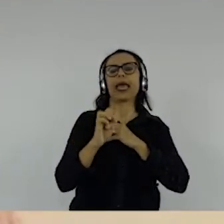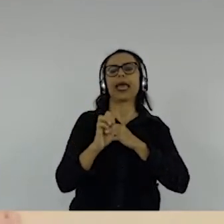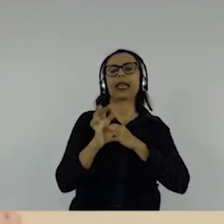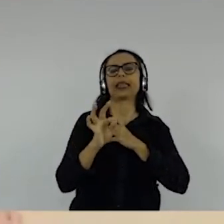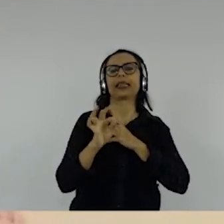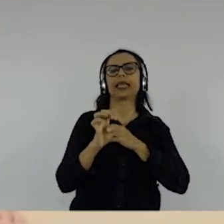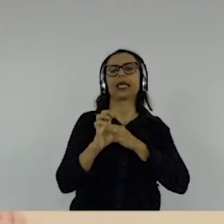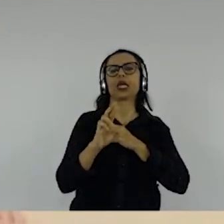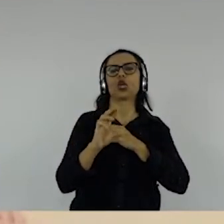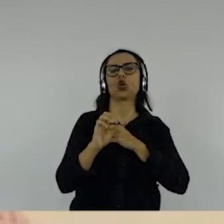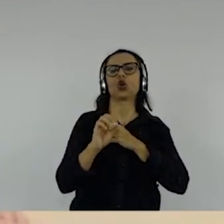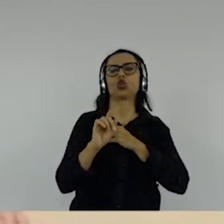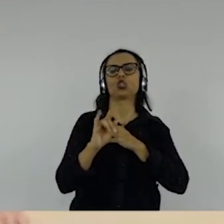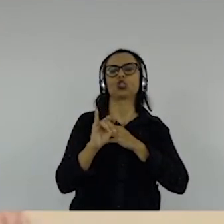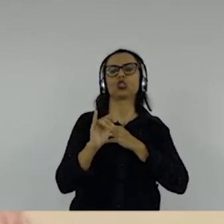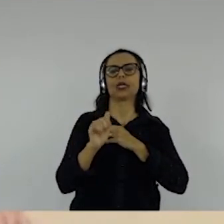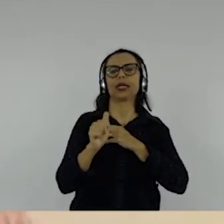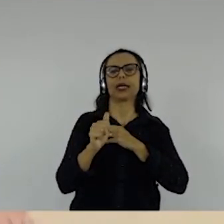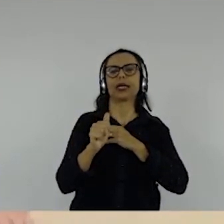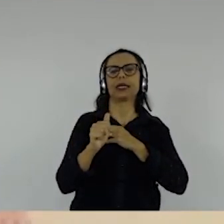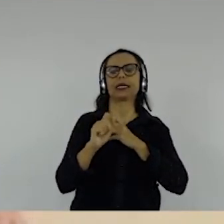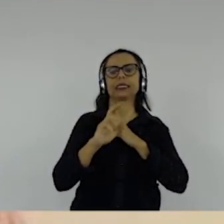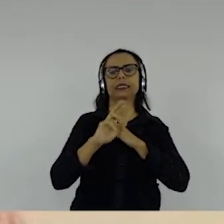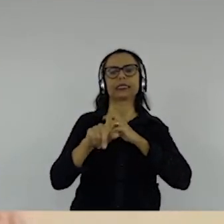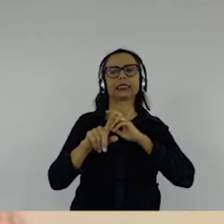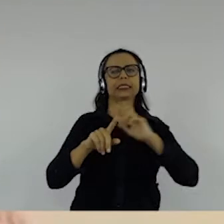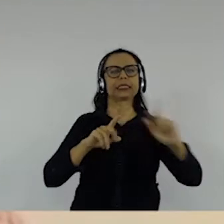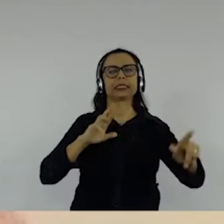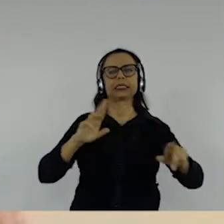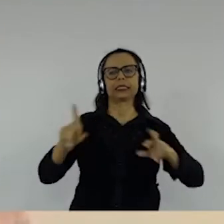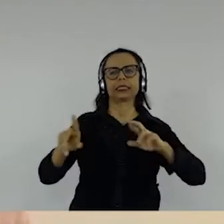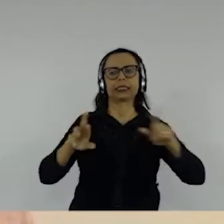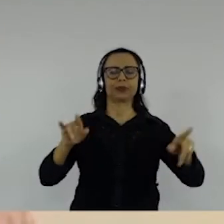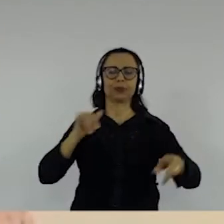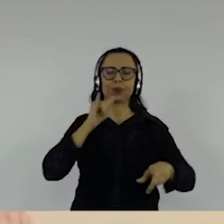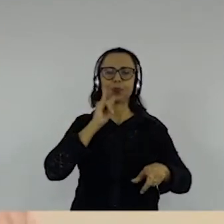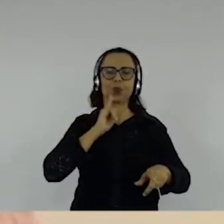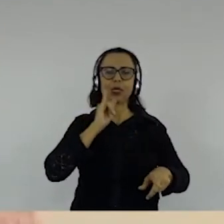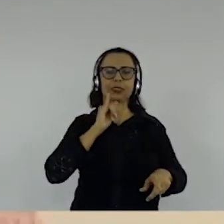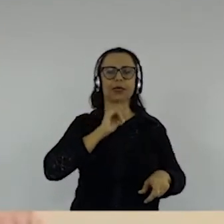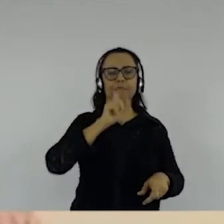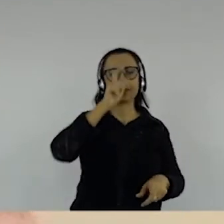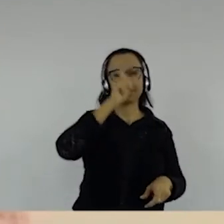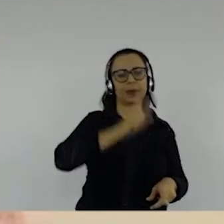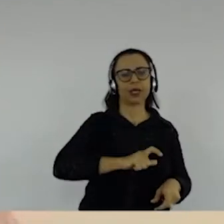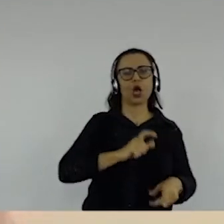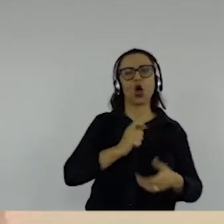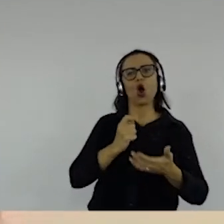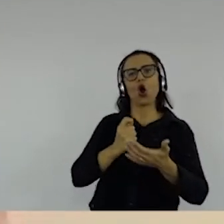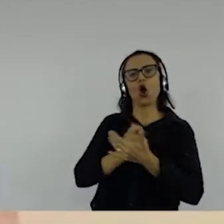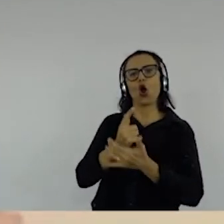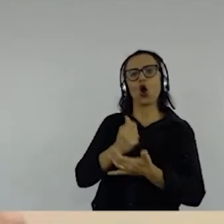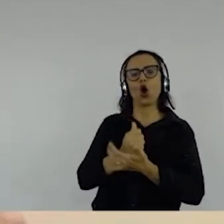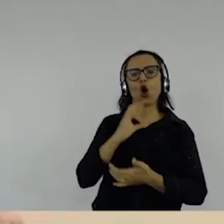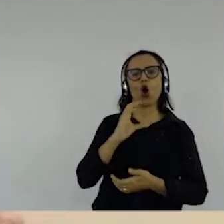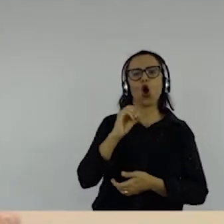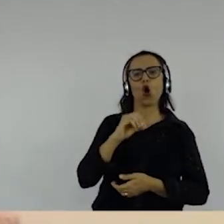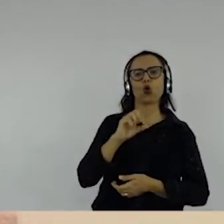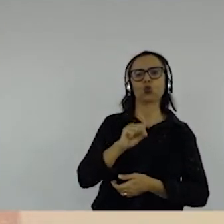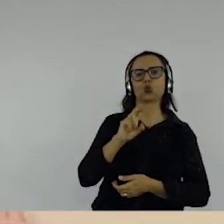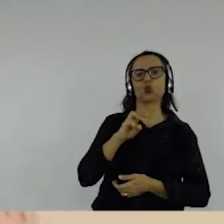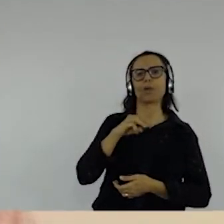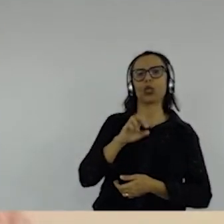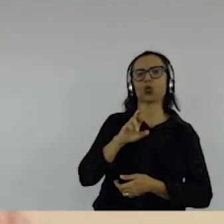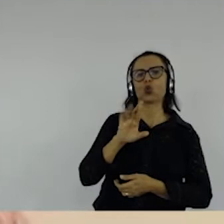Ele mencionou muito bem o exemplo do Código de Defesa do Consumidor, em relação ao qual o equilíbrio não está conectado eventualmente a um